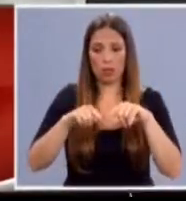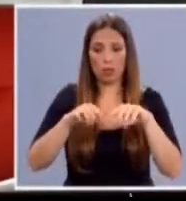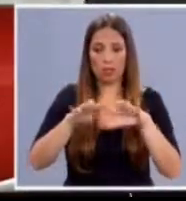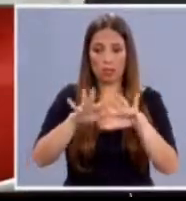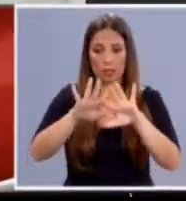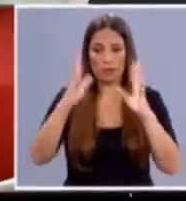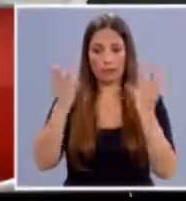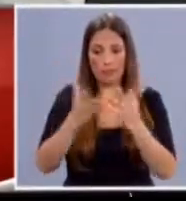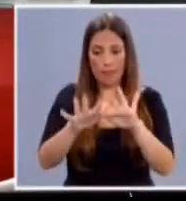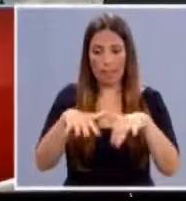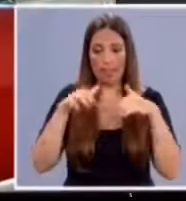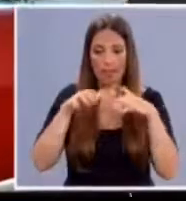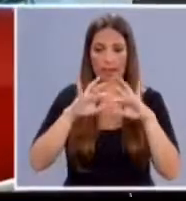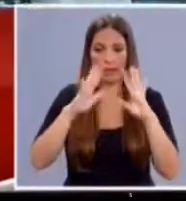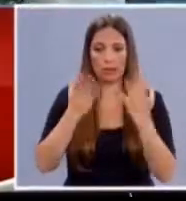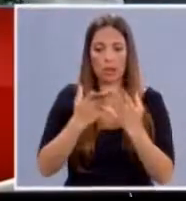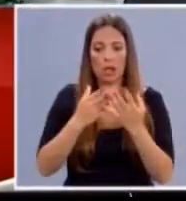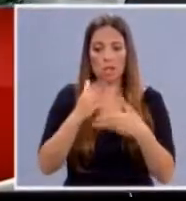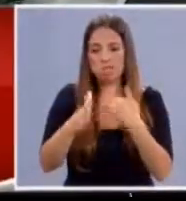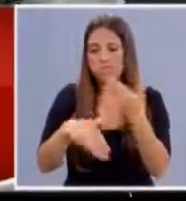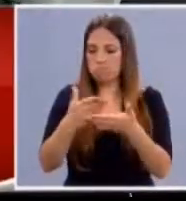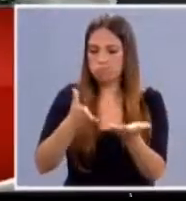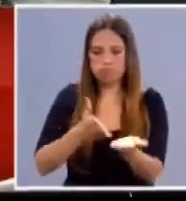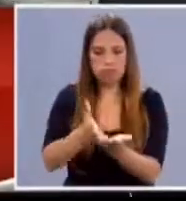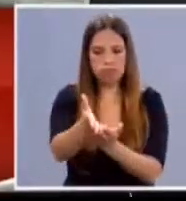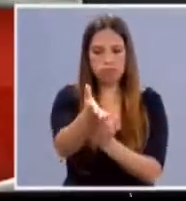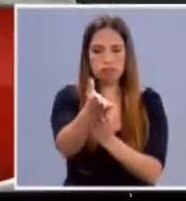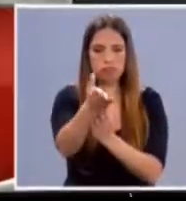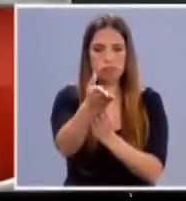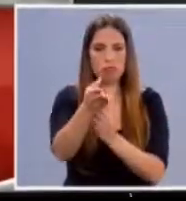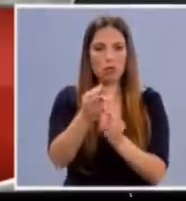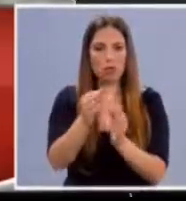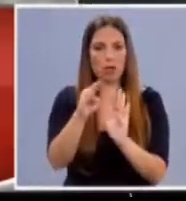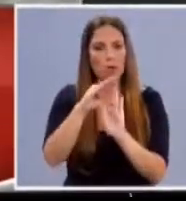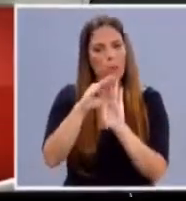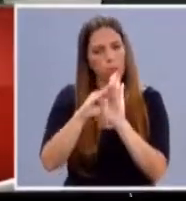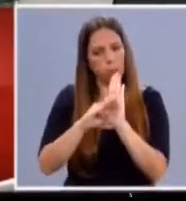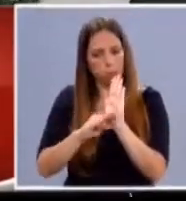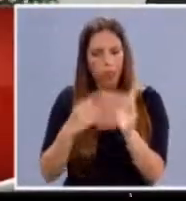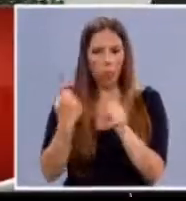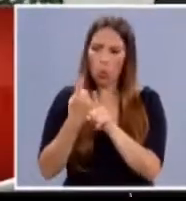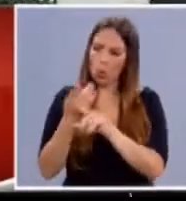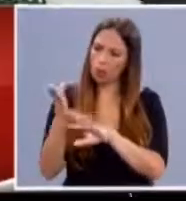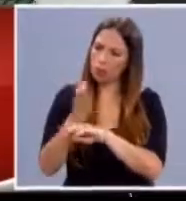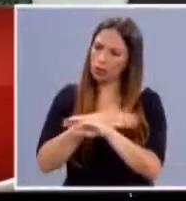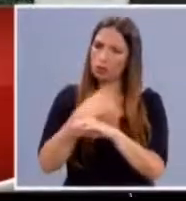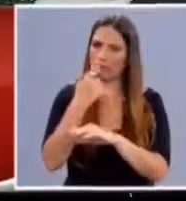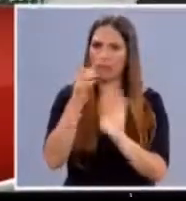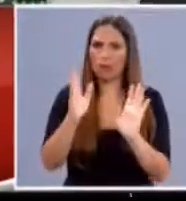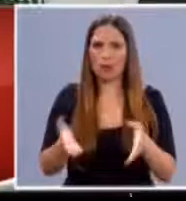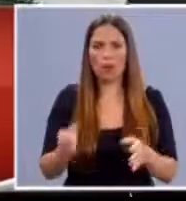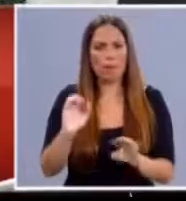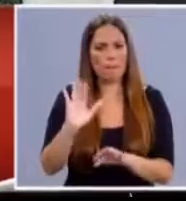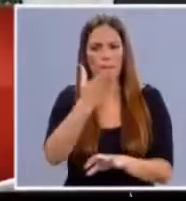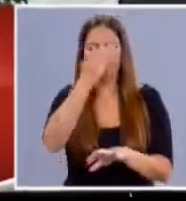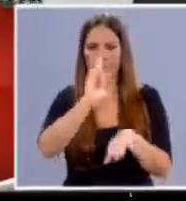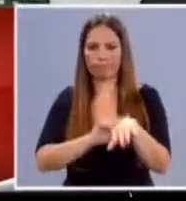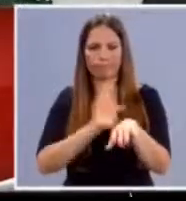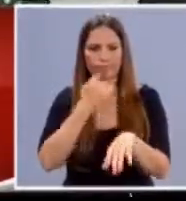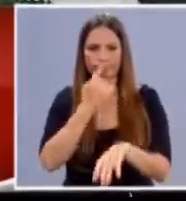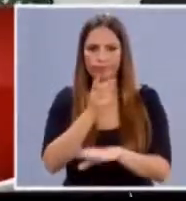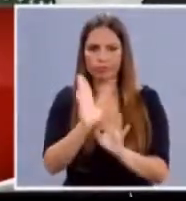dentro daqueles parâmetros que nós, efetivamente, sempre dissemos, desde a primeira hora, e continuamos a desejar,